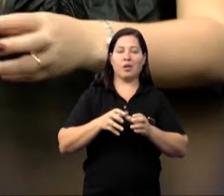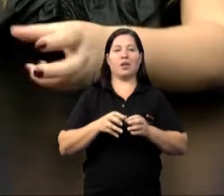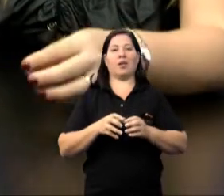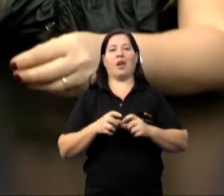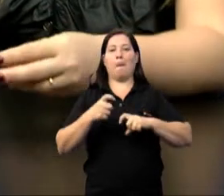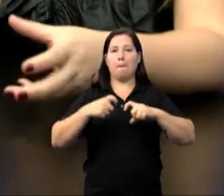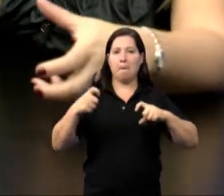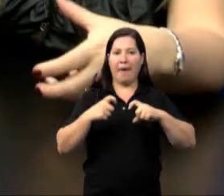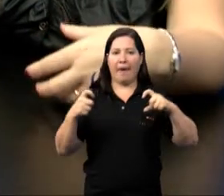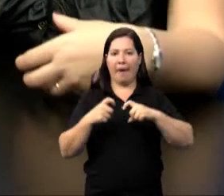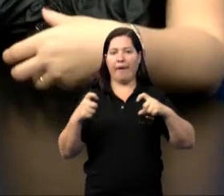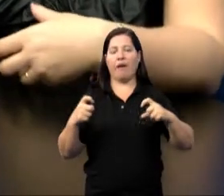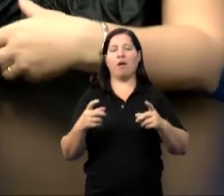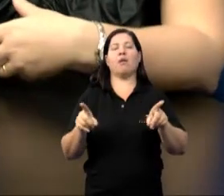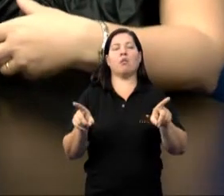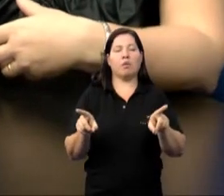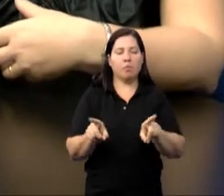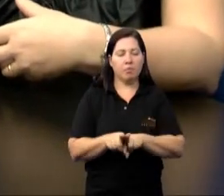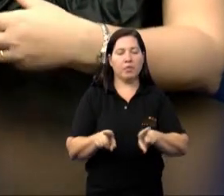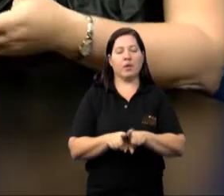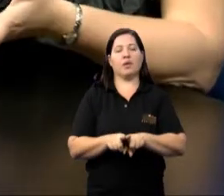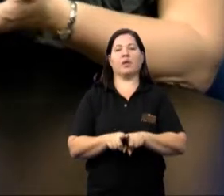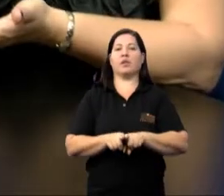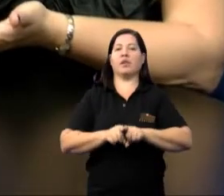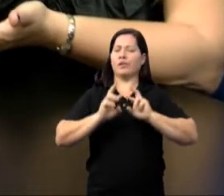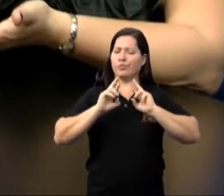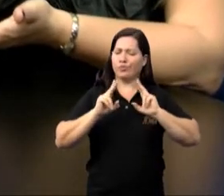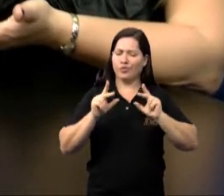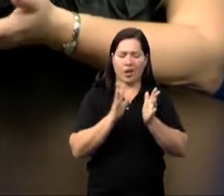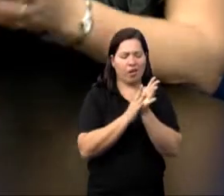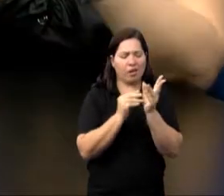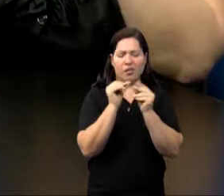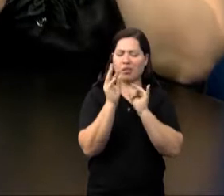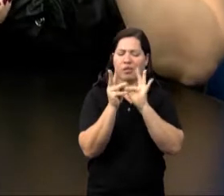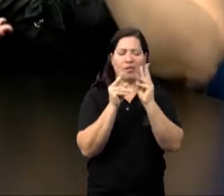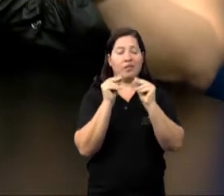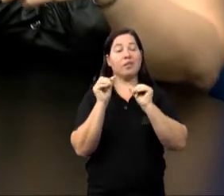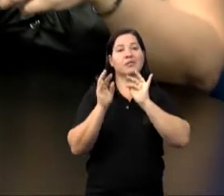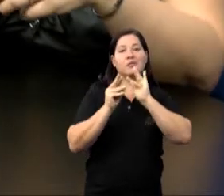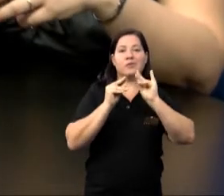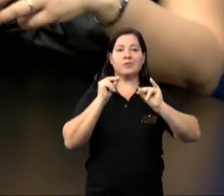pode sentir várias texturas ali. Né? A gente pode pegar potinhos transparentes e colocar